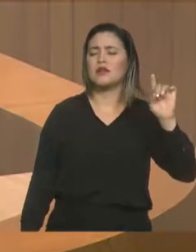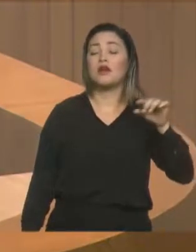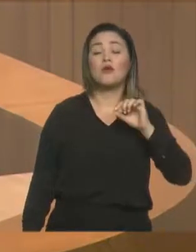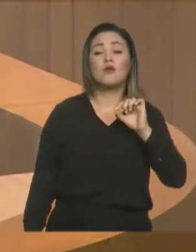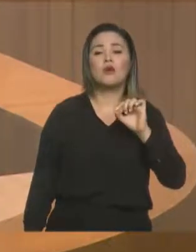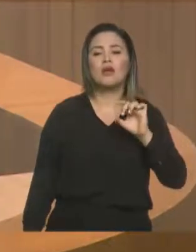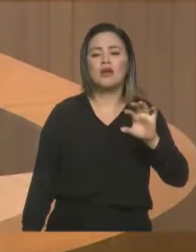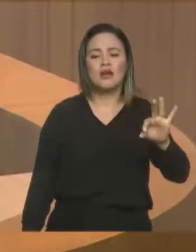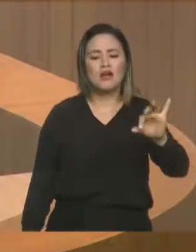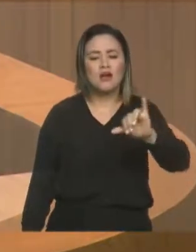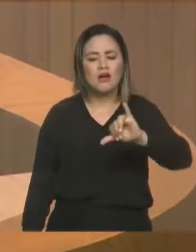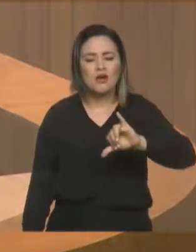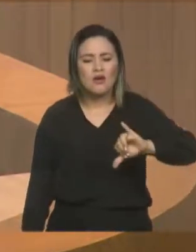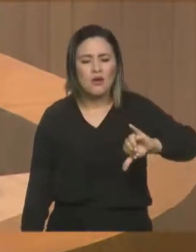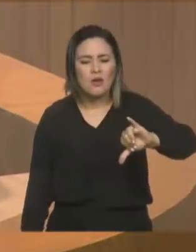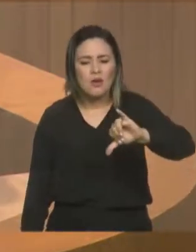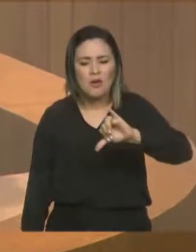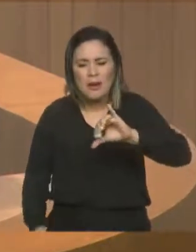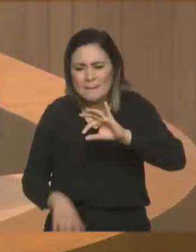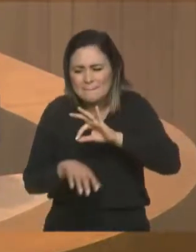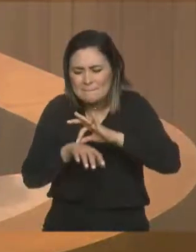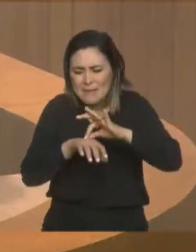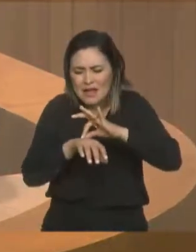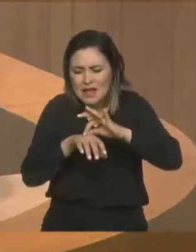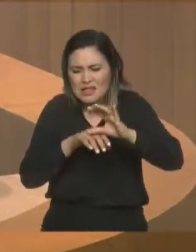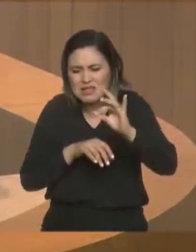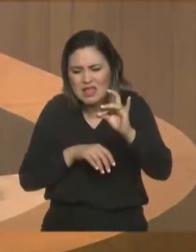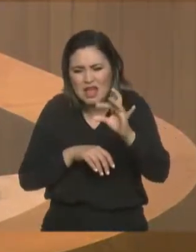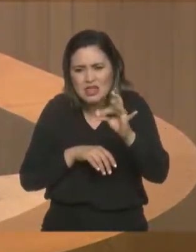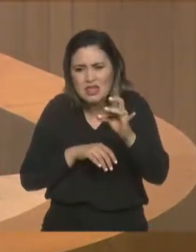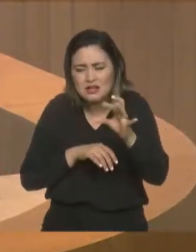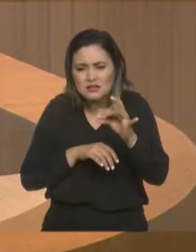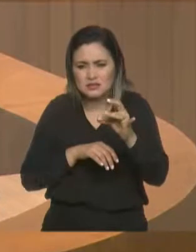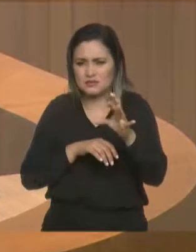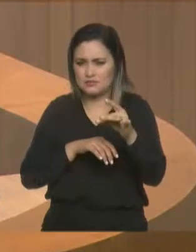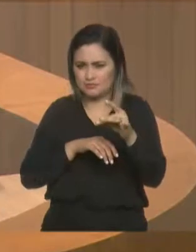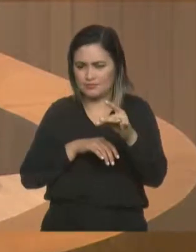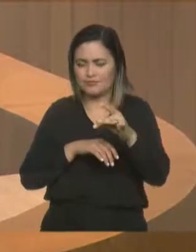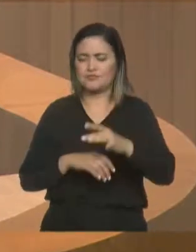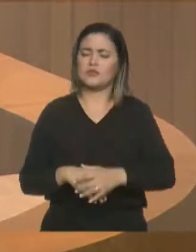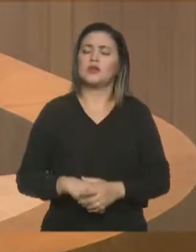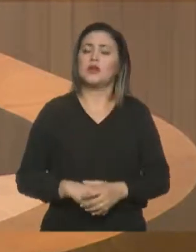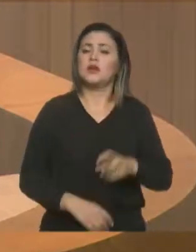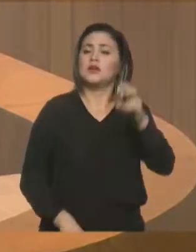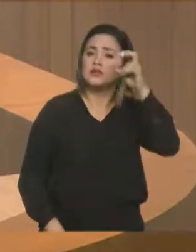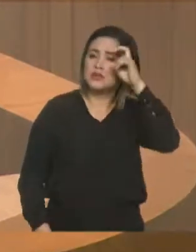Na sessão passada de quinta-feira, Vossa Excelência estava ausente, outro compromisso,